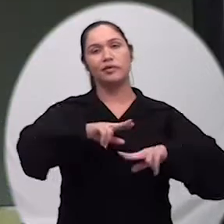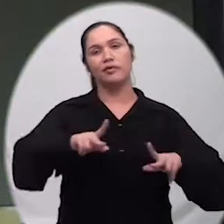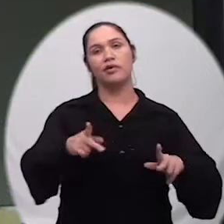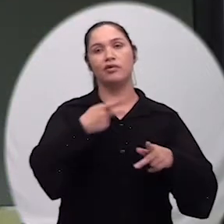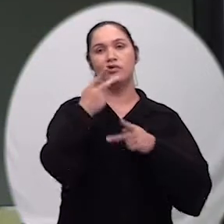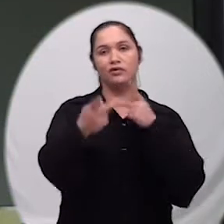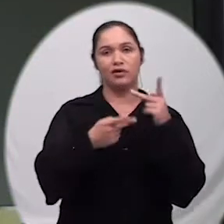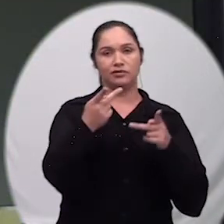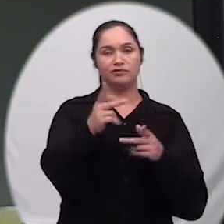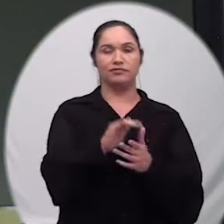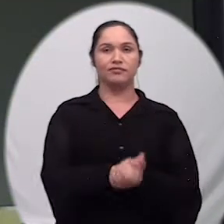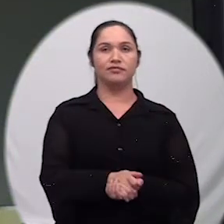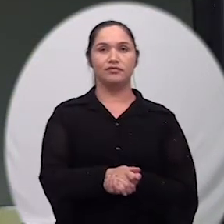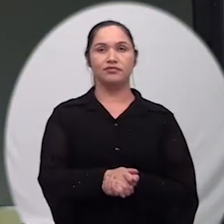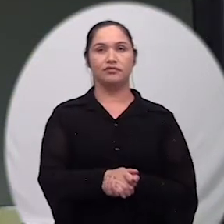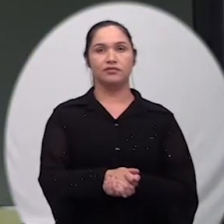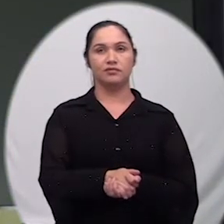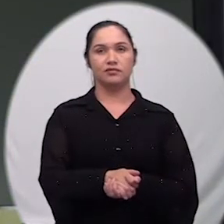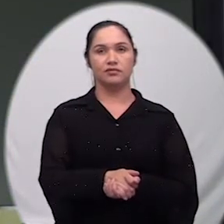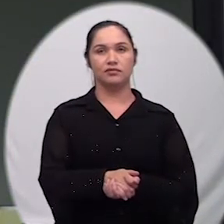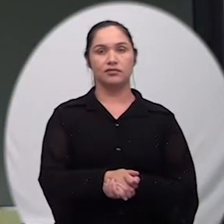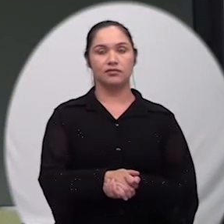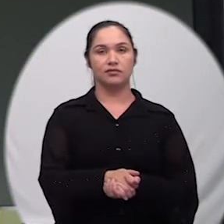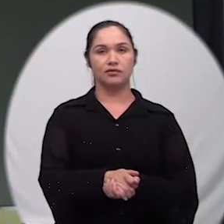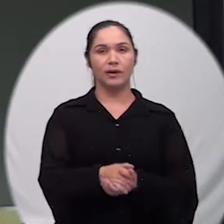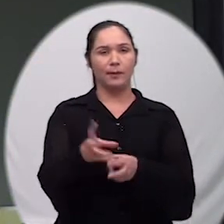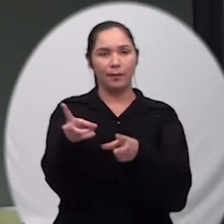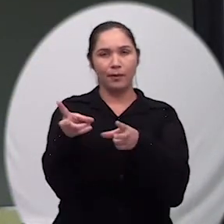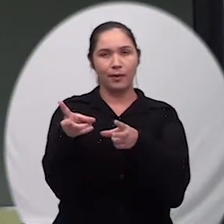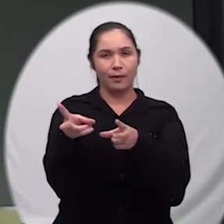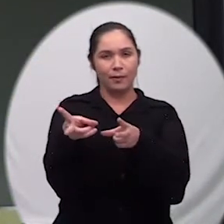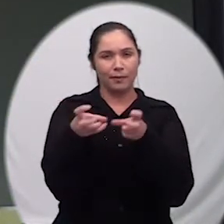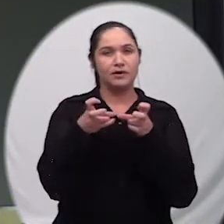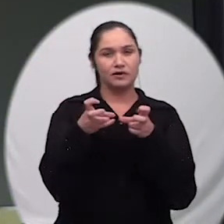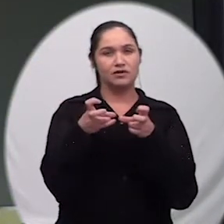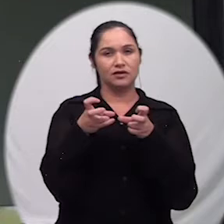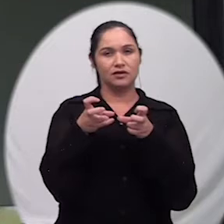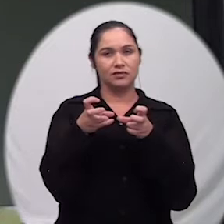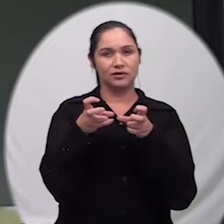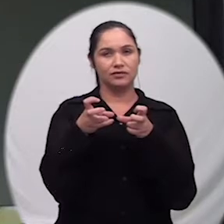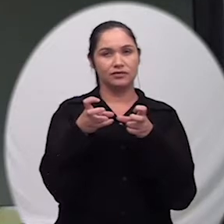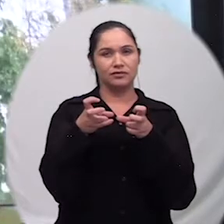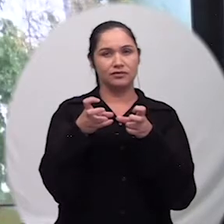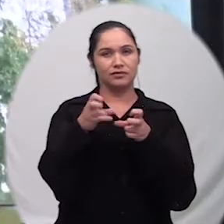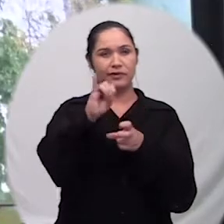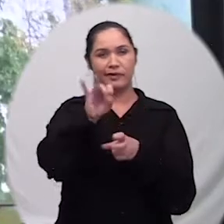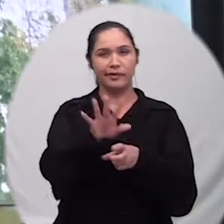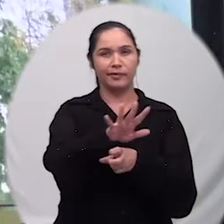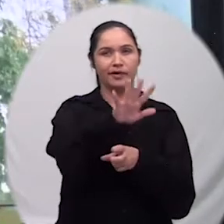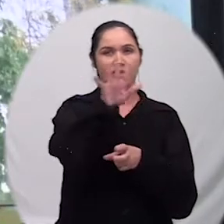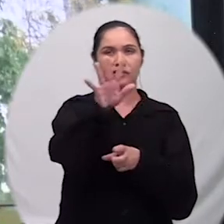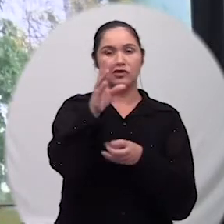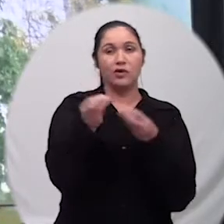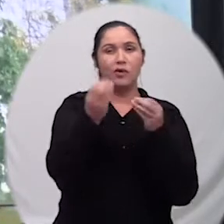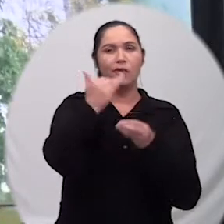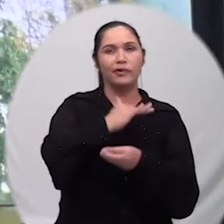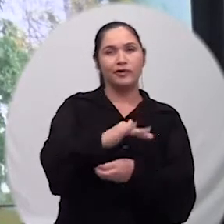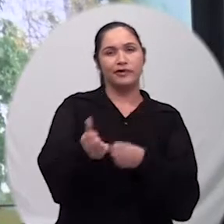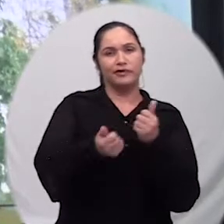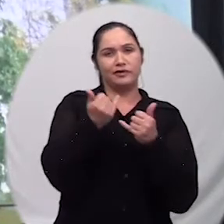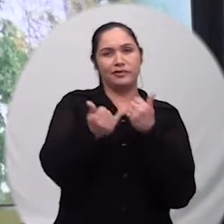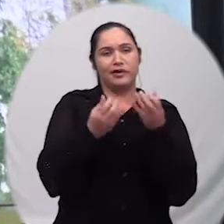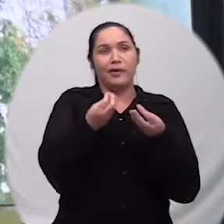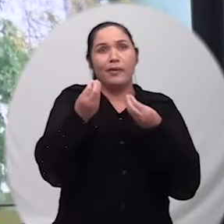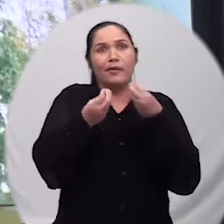presidente? Olha lá, ó. Olha como está o escorregador. Como pode uma criança... Olha só. As